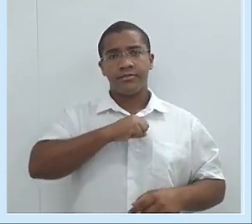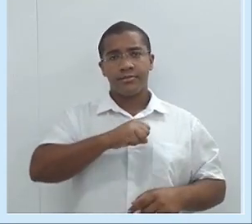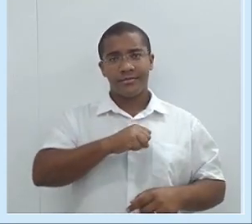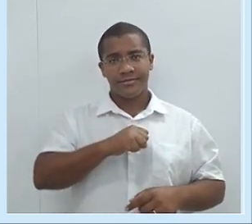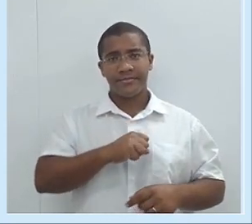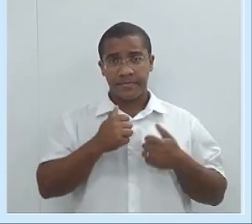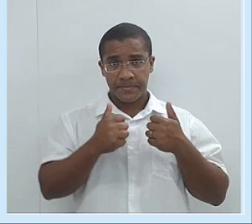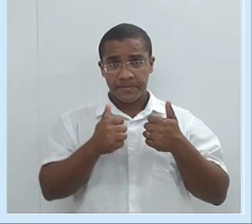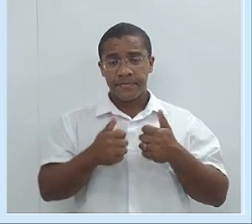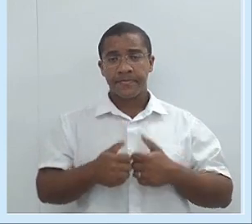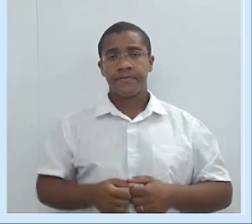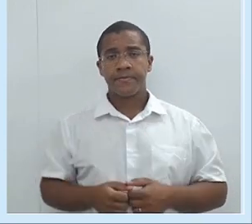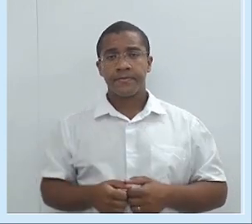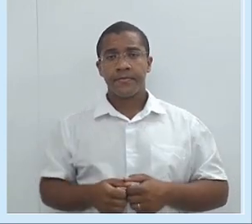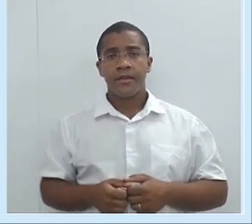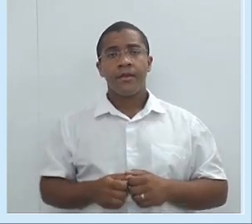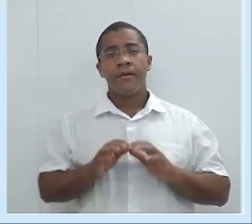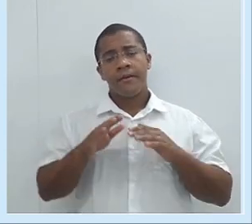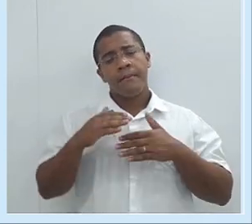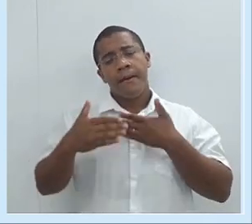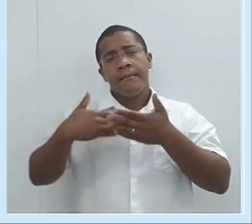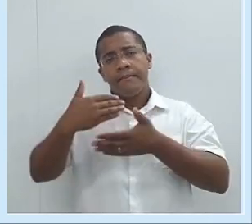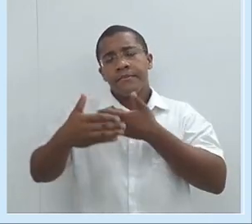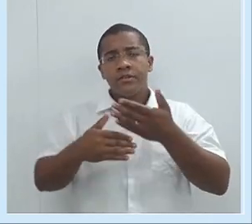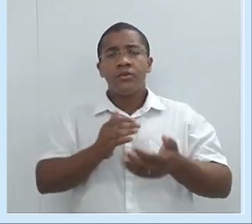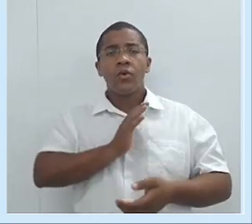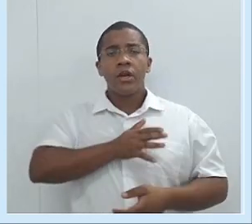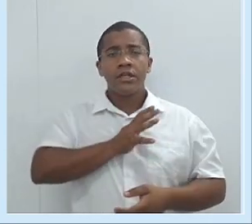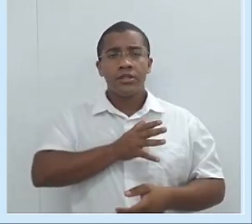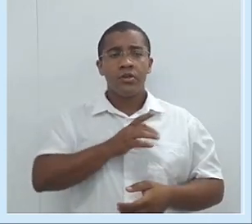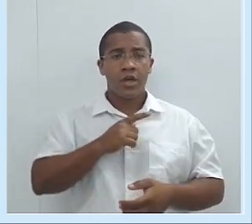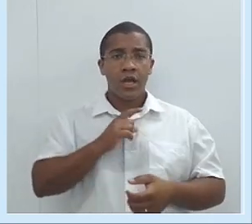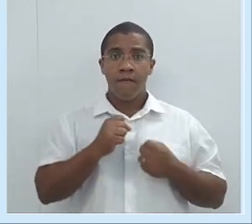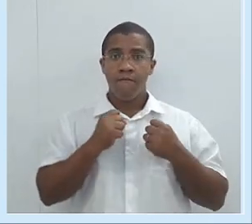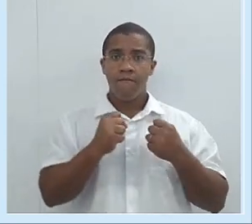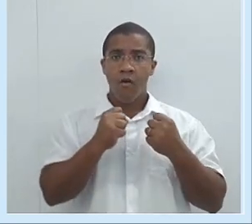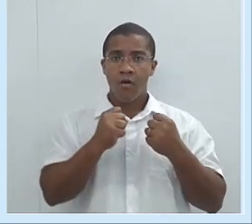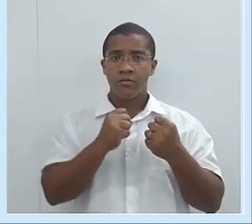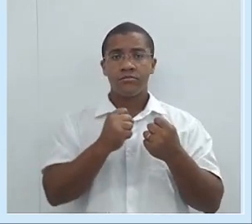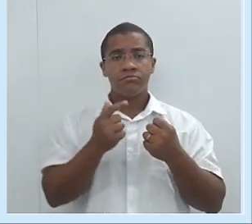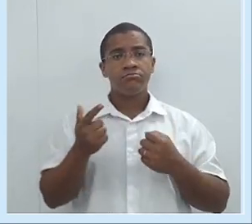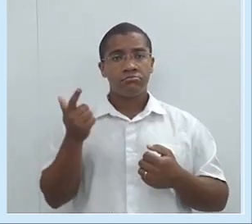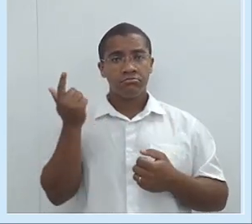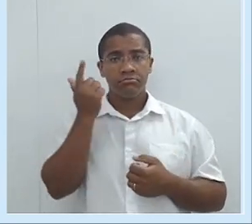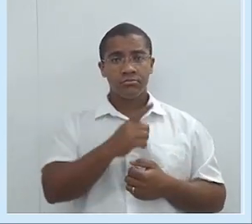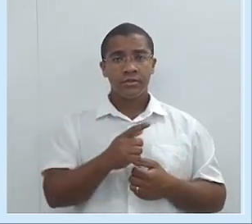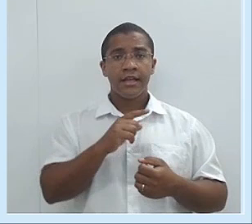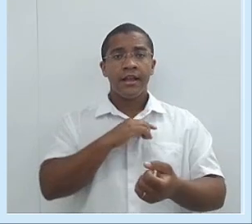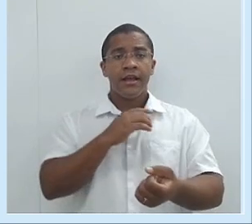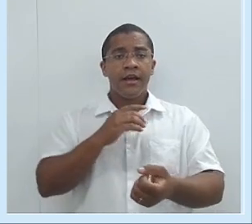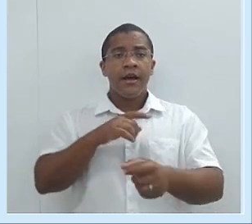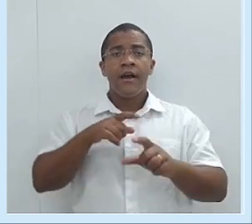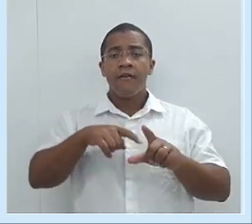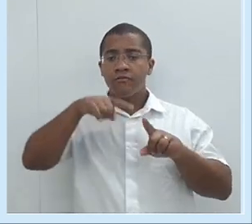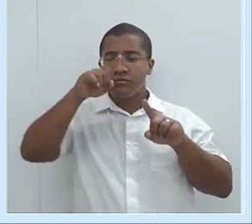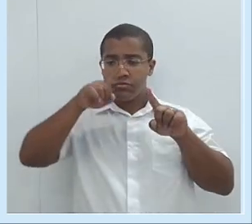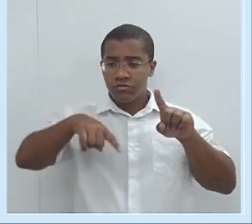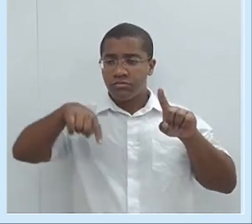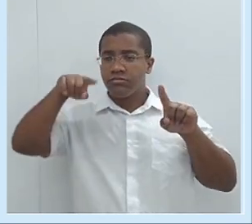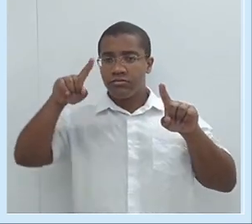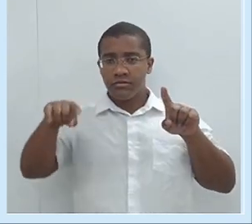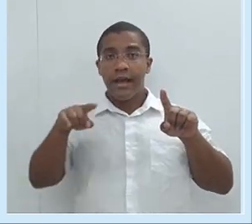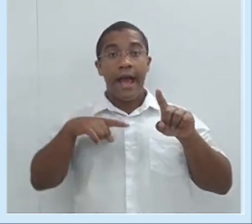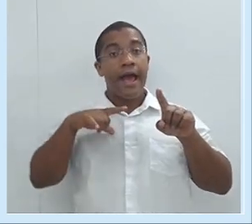que o dobro dos seus valores de repouso. Com o passar do tempo, o coração ele fica mais forte e a frequência ele vai